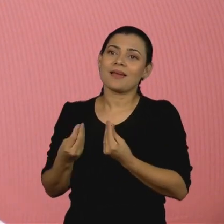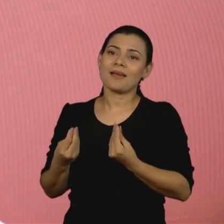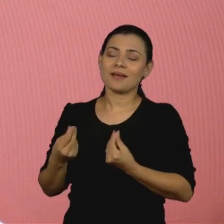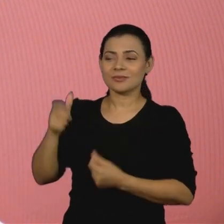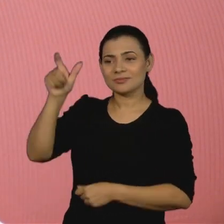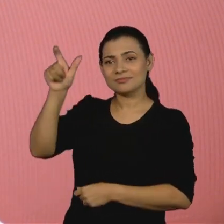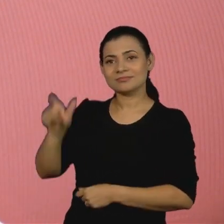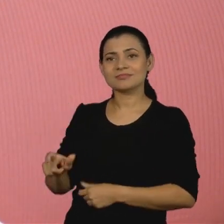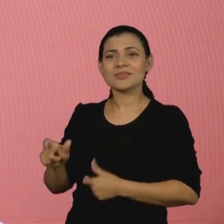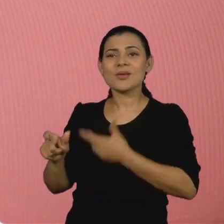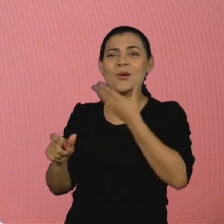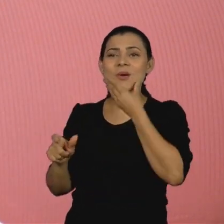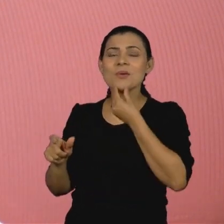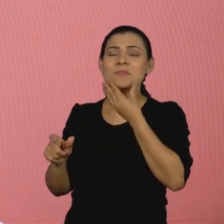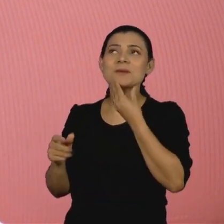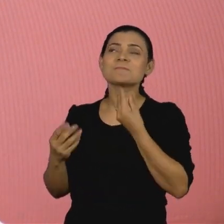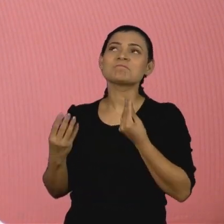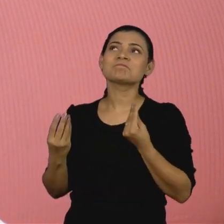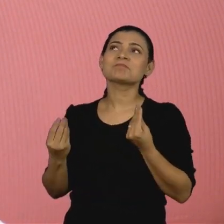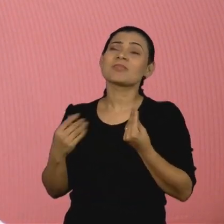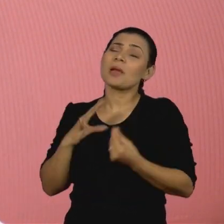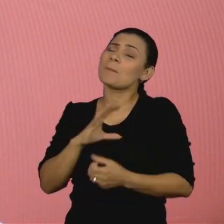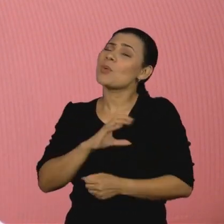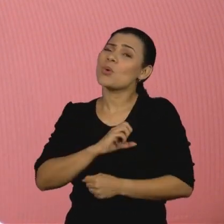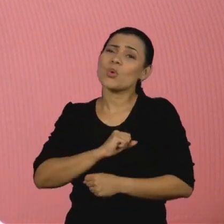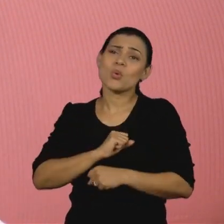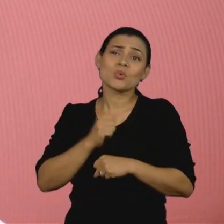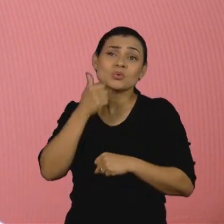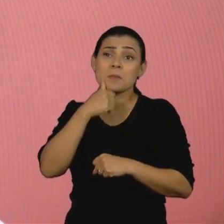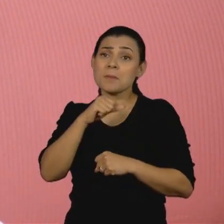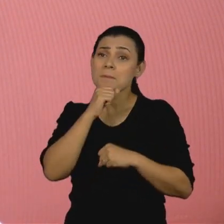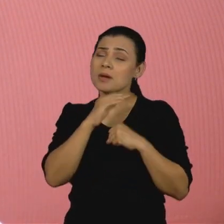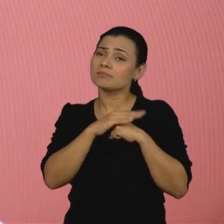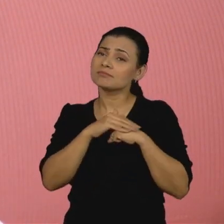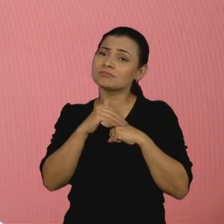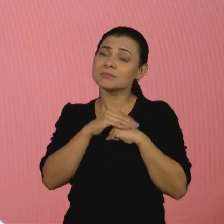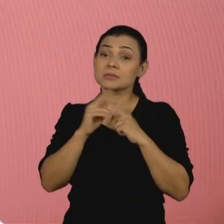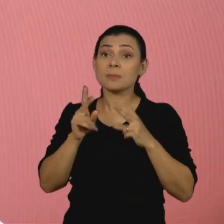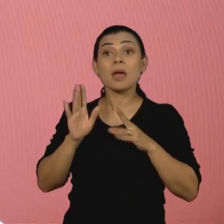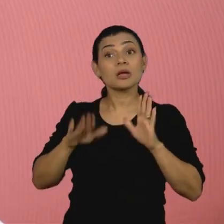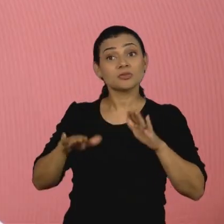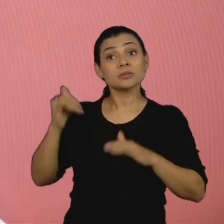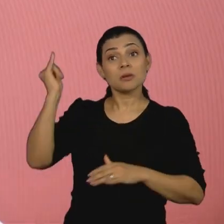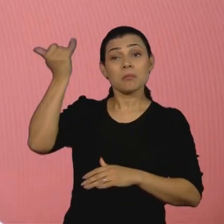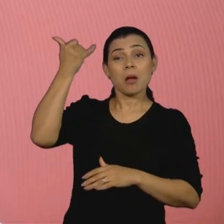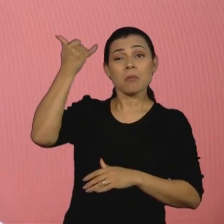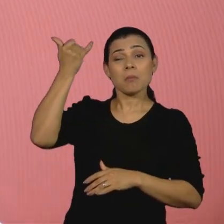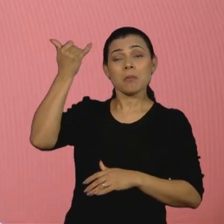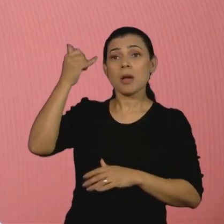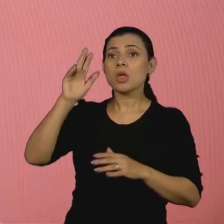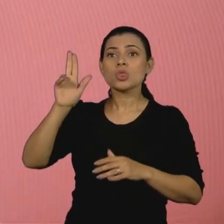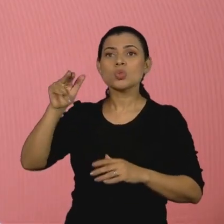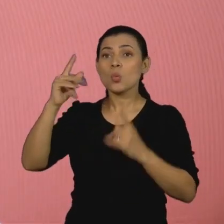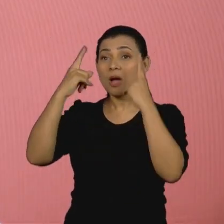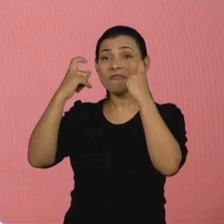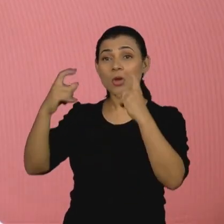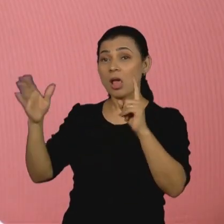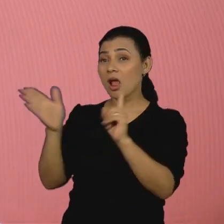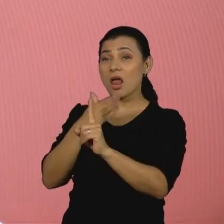homem. Ele era tão amoroso com a minha mãe, mesmo quando ele tinha crises e tal, nunca ele foi